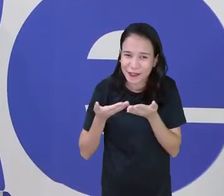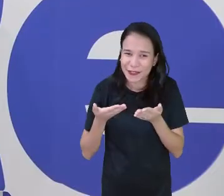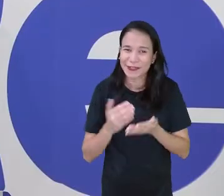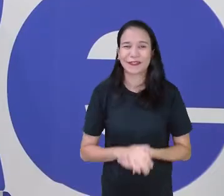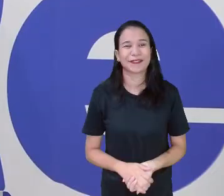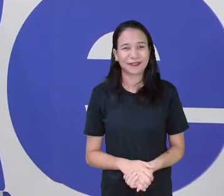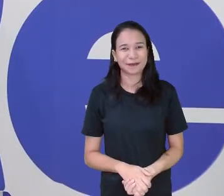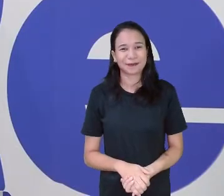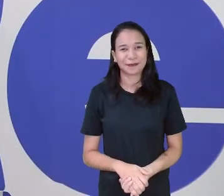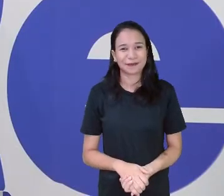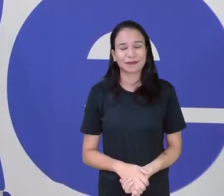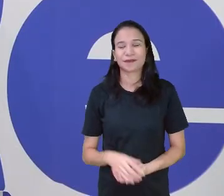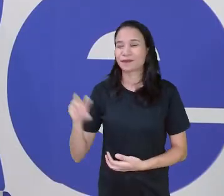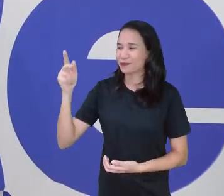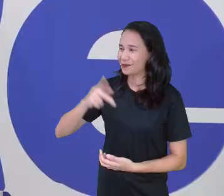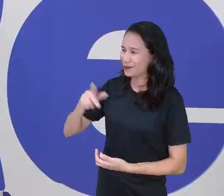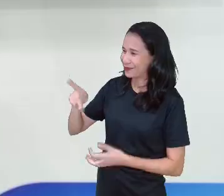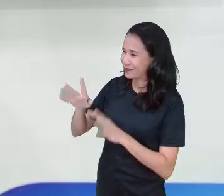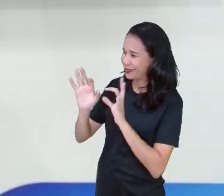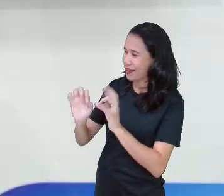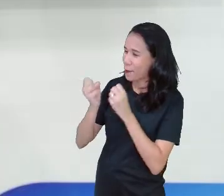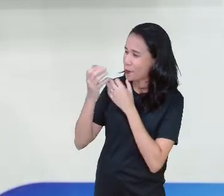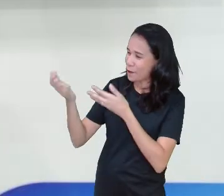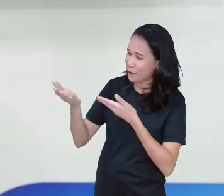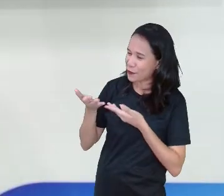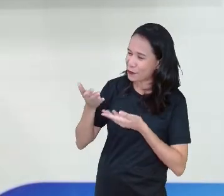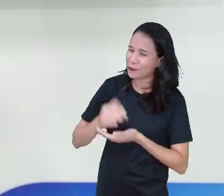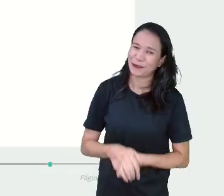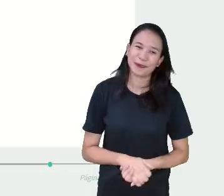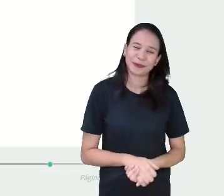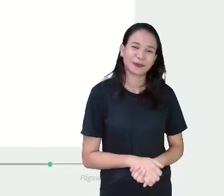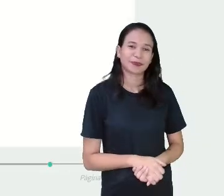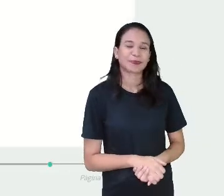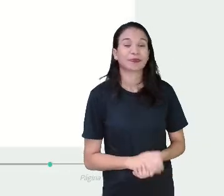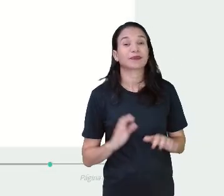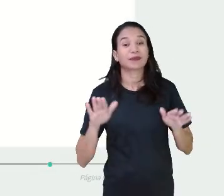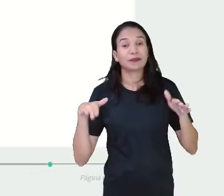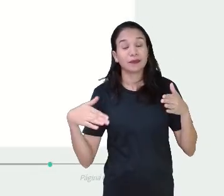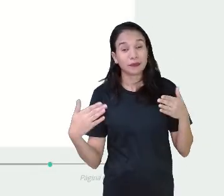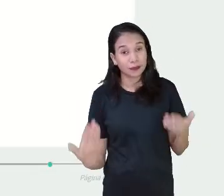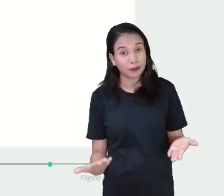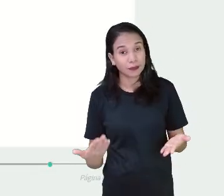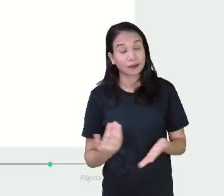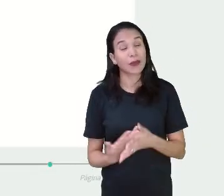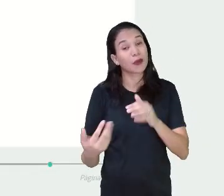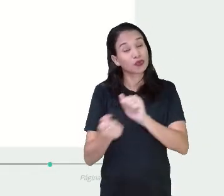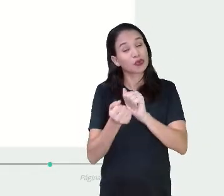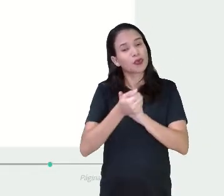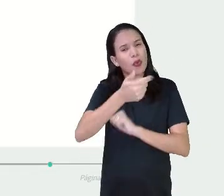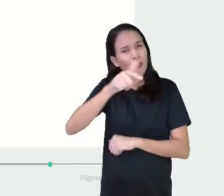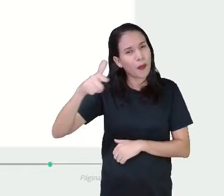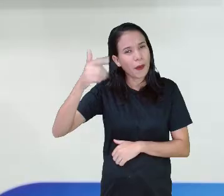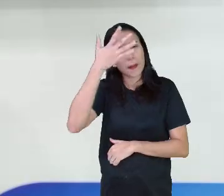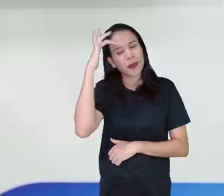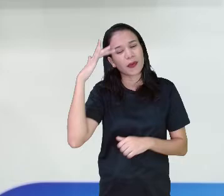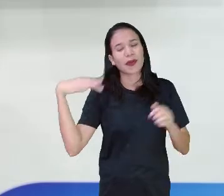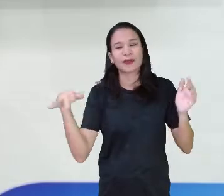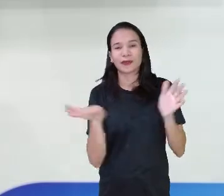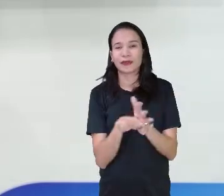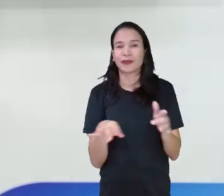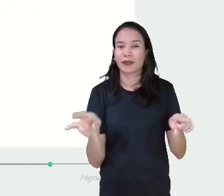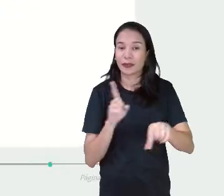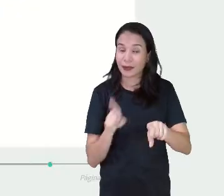bem-vindo. Exatamente, professora. Seja bem-vindo. Então, Jaziel e aos outros que estão aí